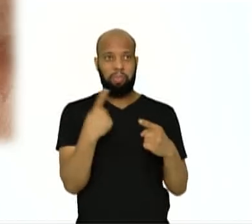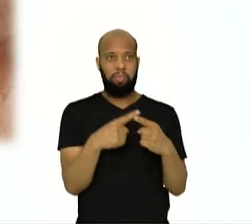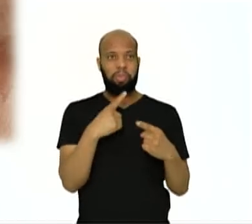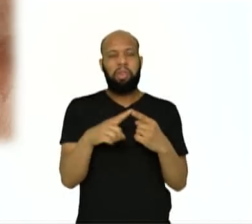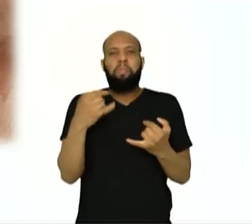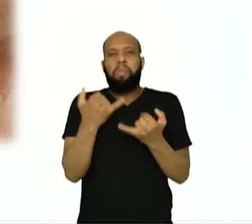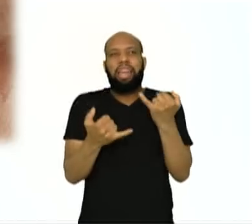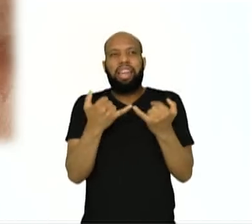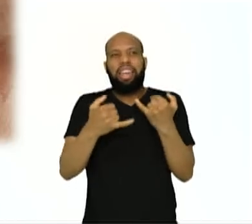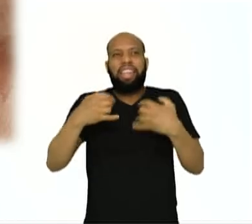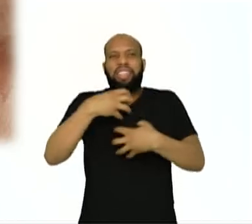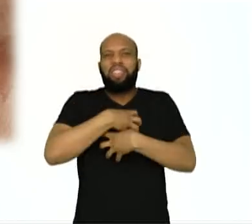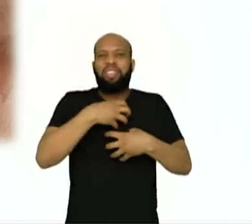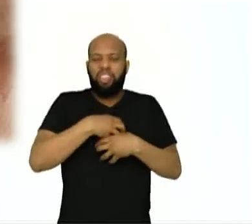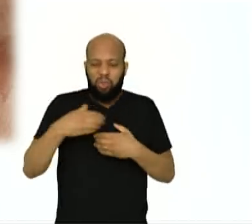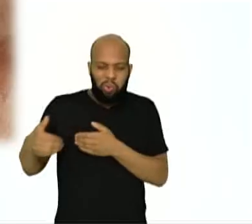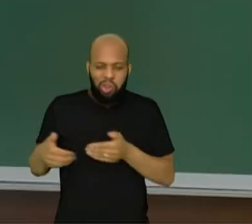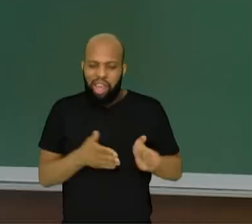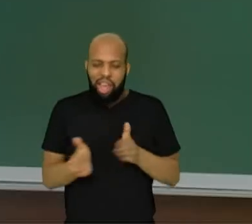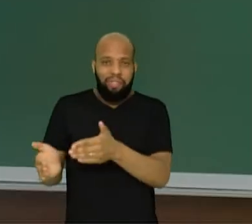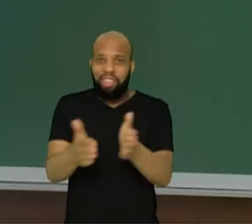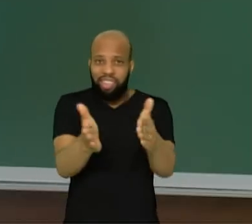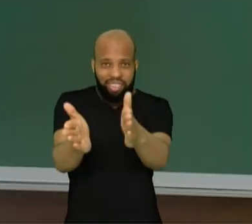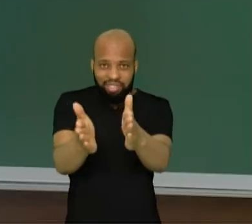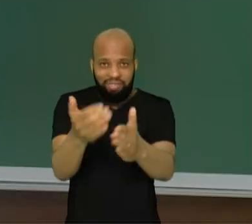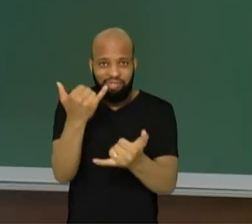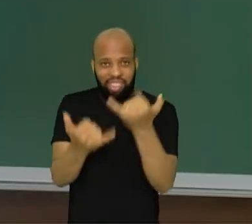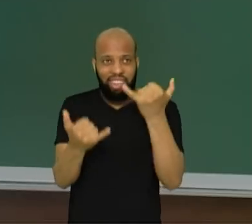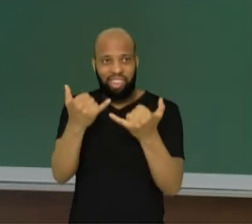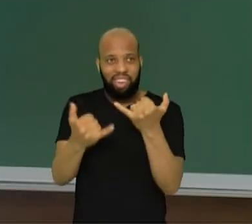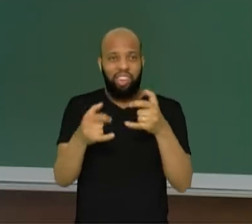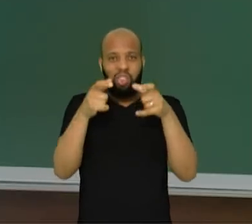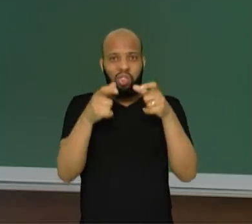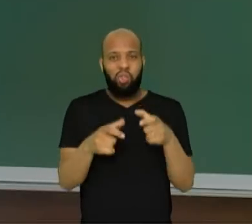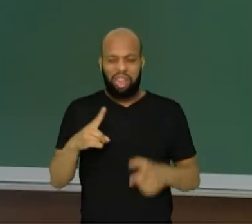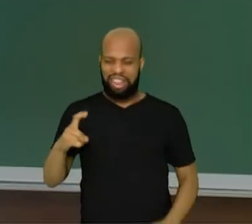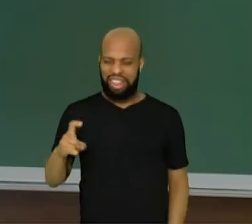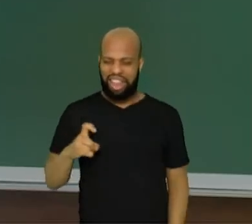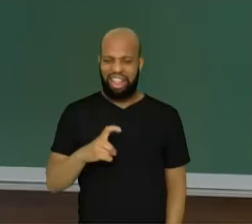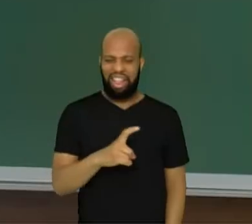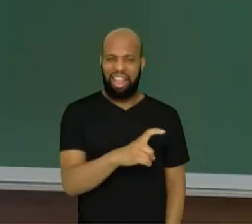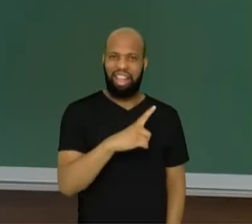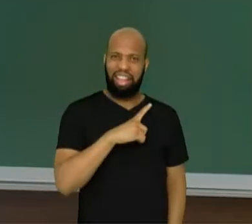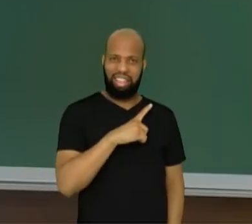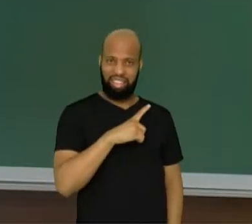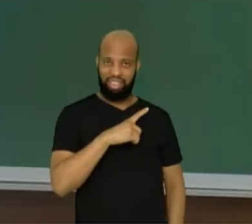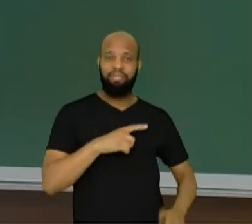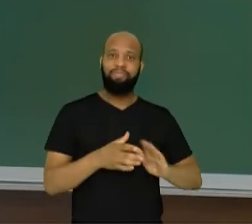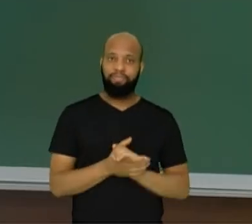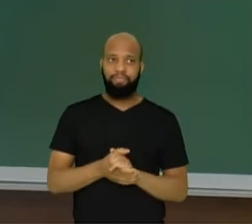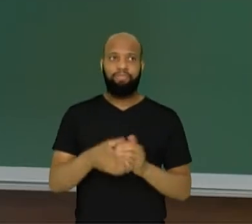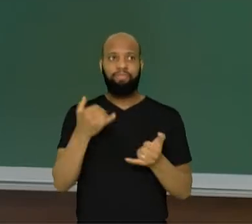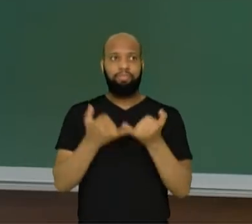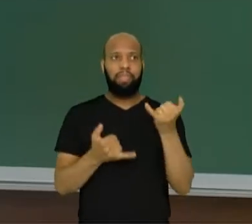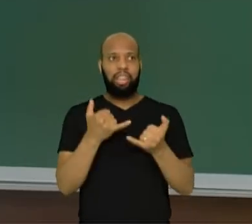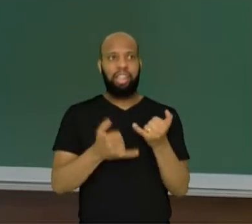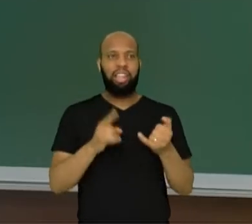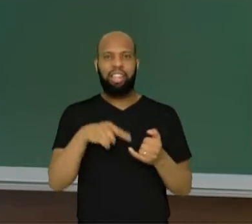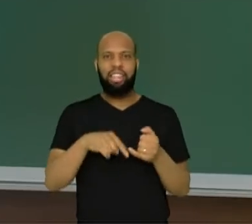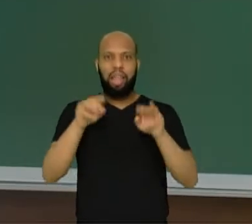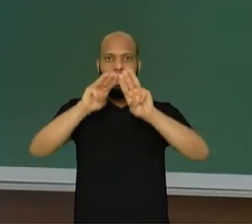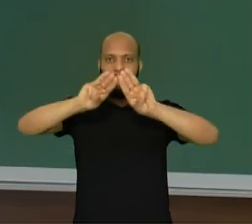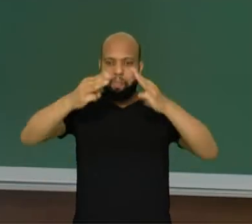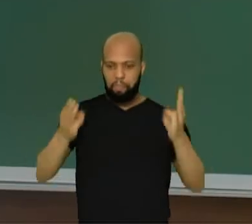nossa pele, observem aqui, ó, fica um caminho por onde essa larva está se deslocando. Parece um mapa do